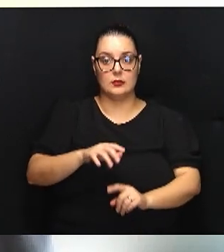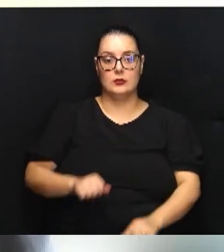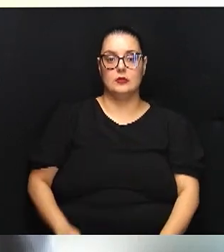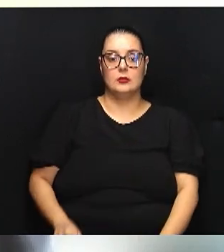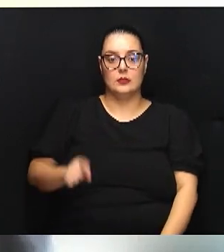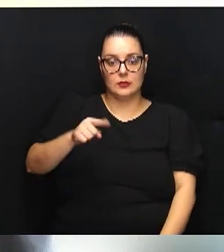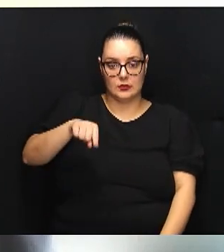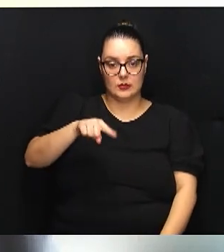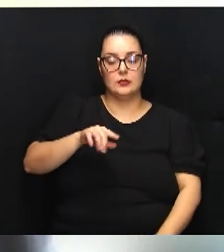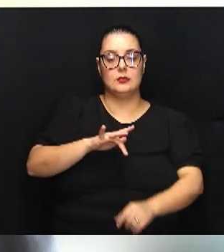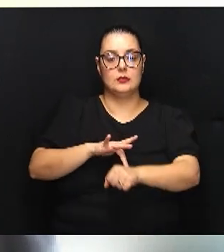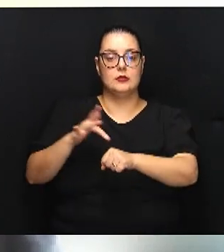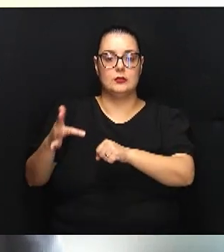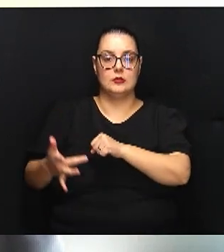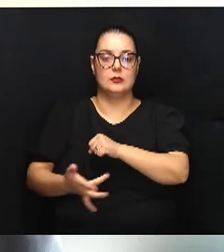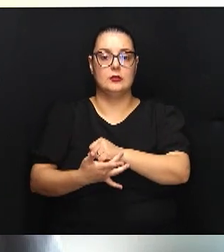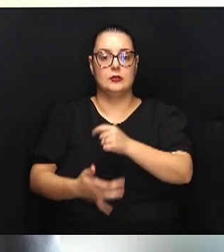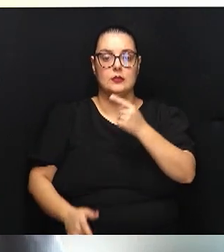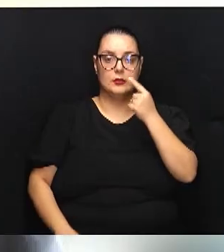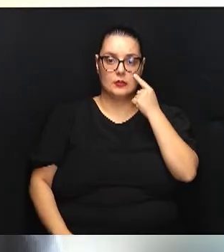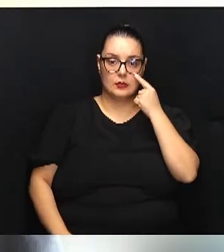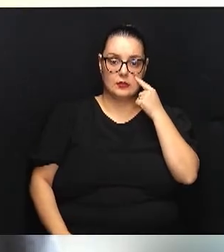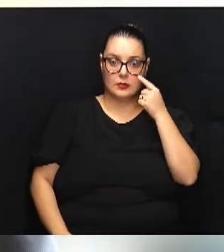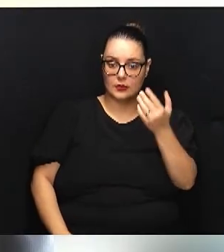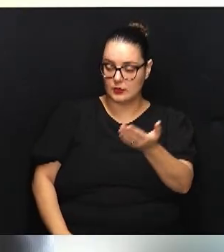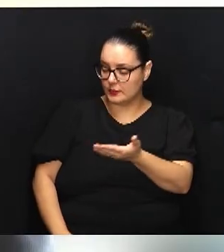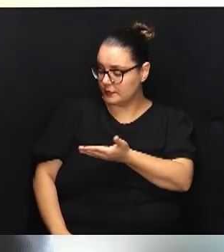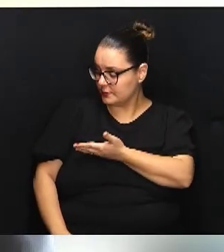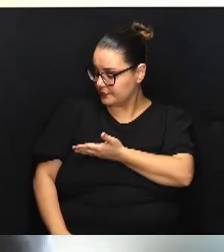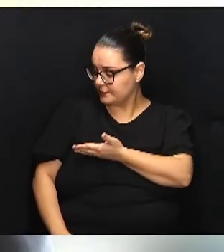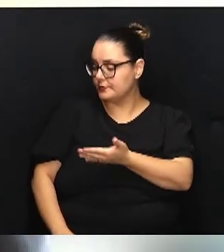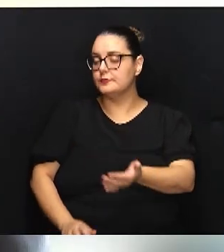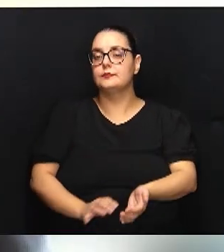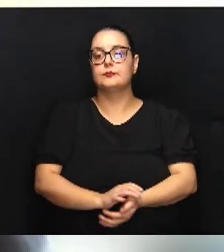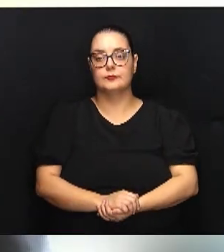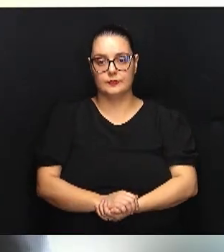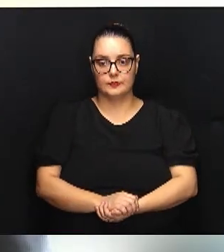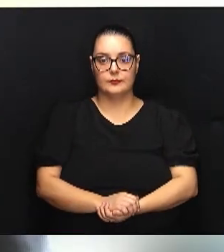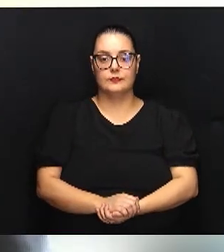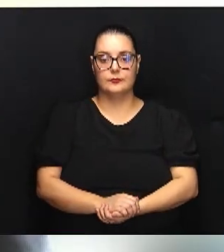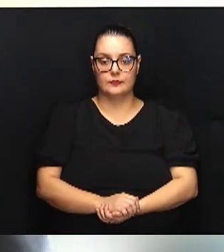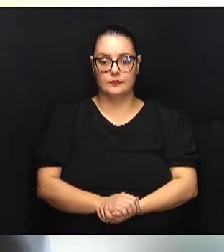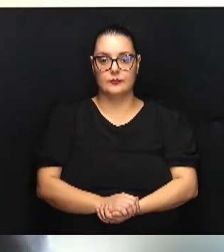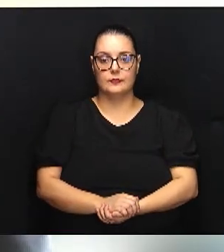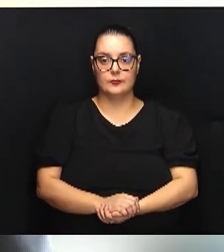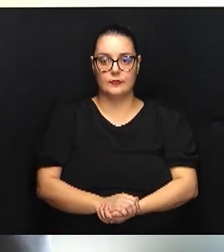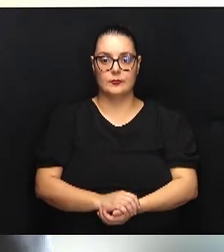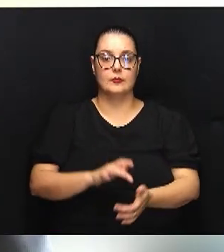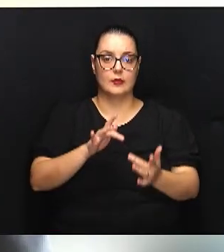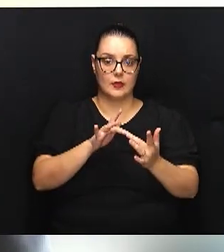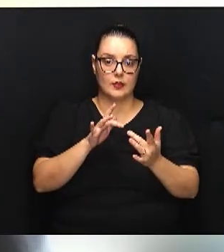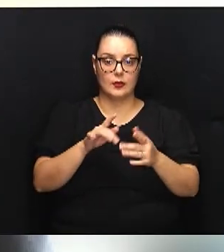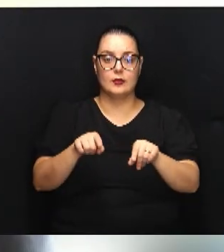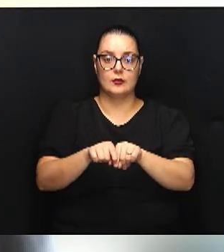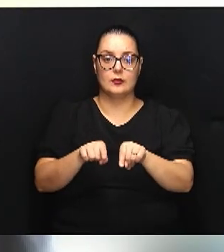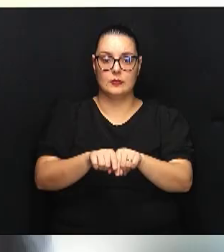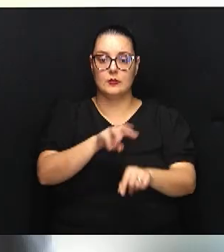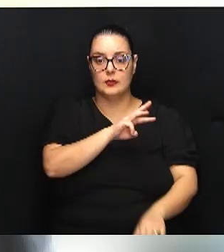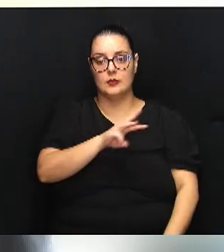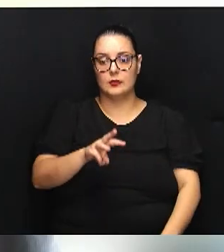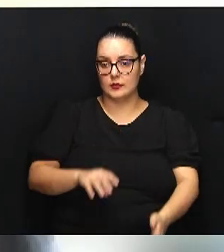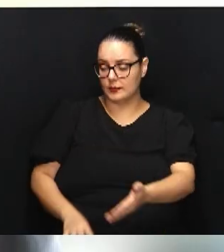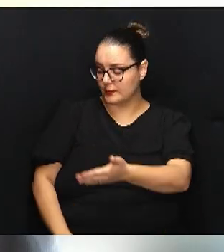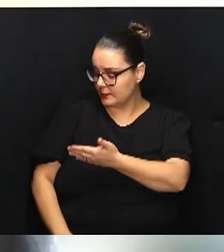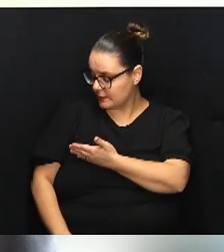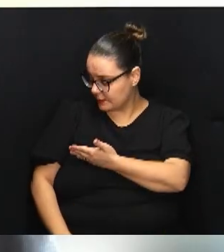nessa área, basta seguir as nossas redes sociais, as redes sociais do Lemos Advocacia para Negócios, o